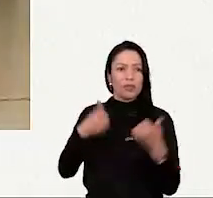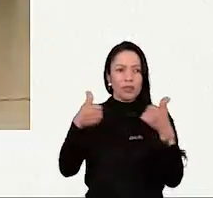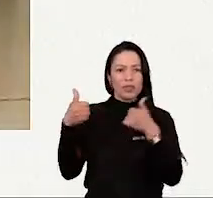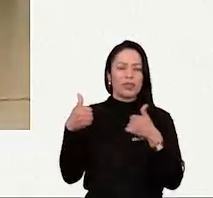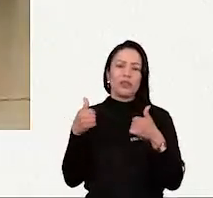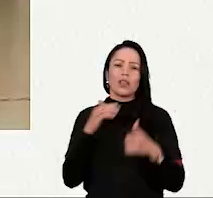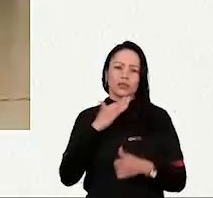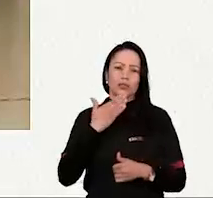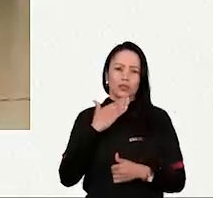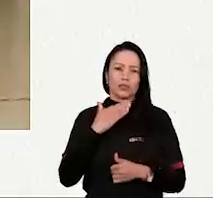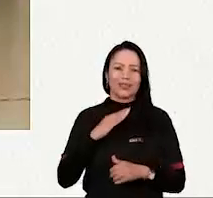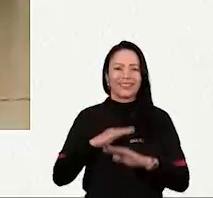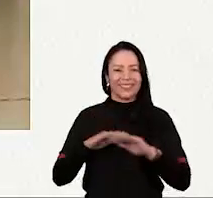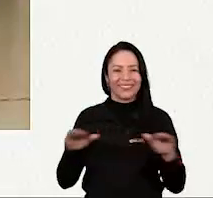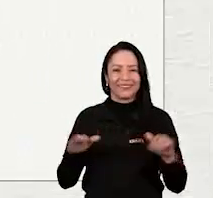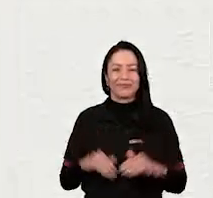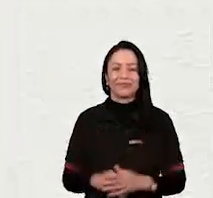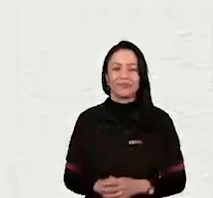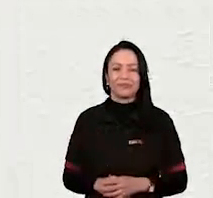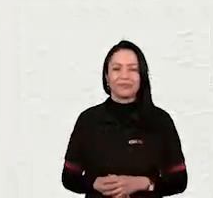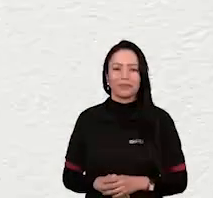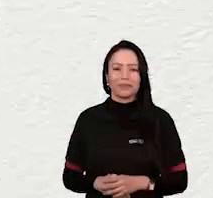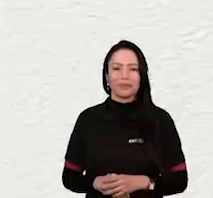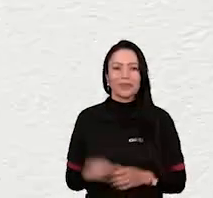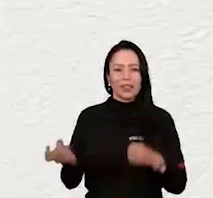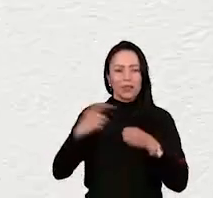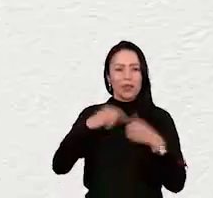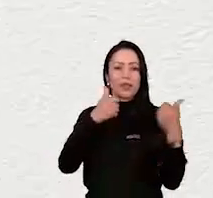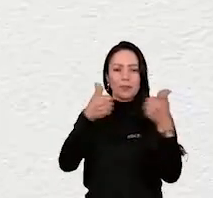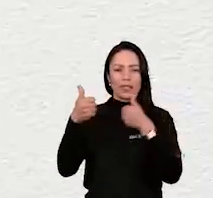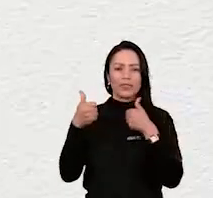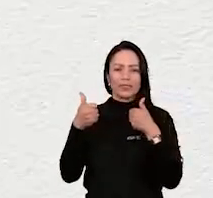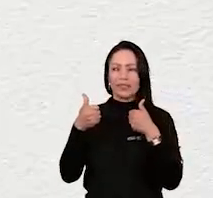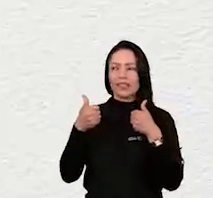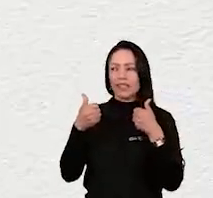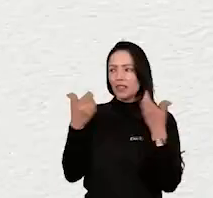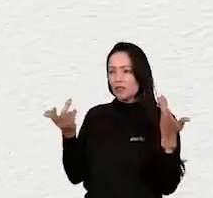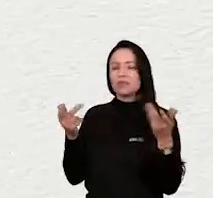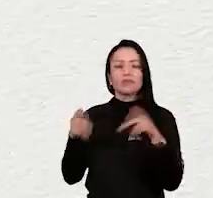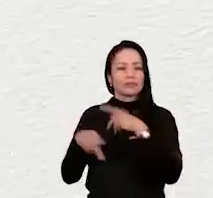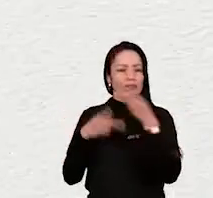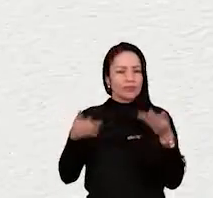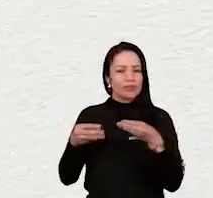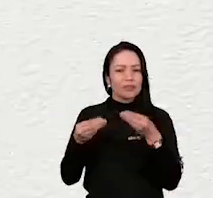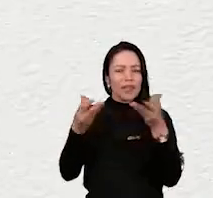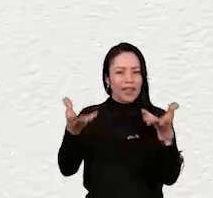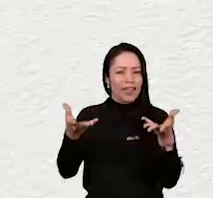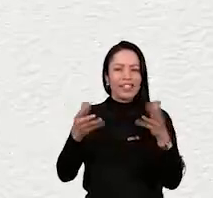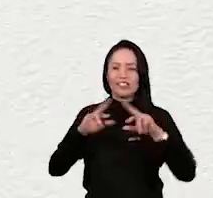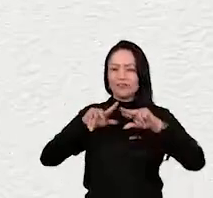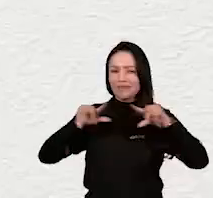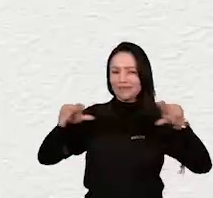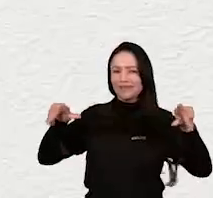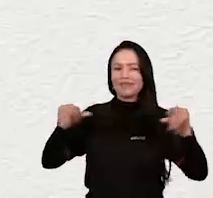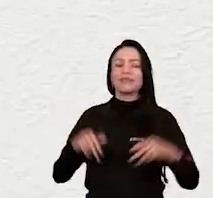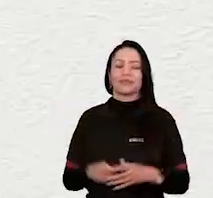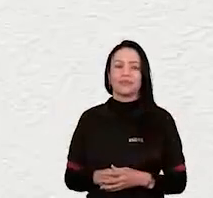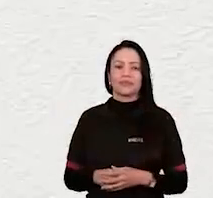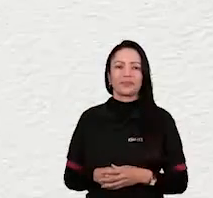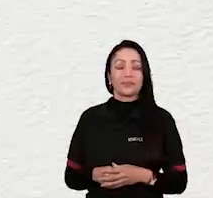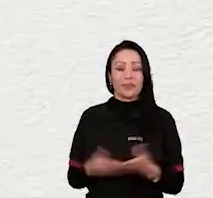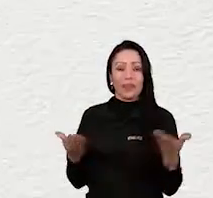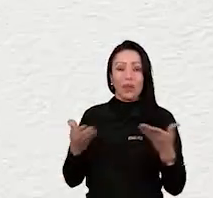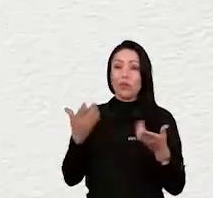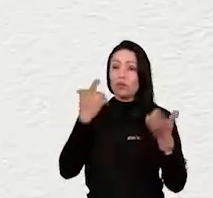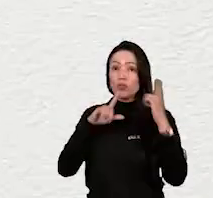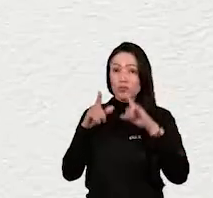torto, vai ficar torto, vai morrer torto. Se voltar a ficar bem, a gente ganha chocolate, Bônus. ou Exatamente. vinho, ou o Bentinho hoje está retinho,